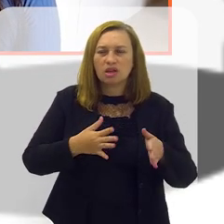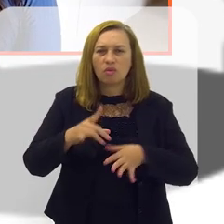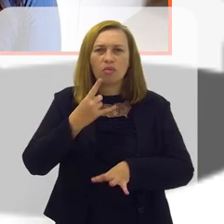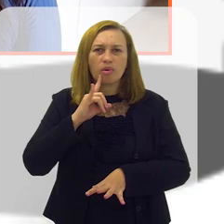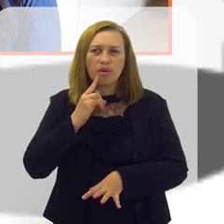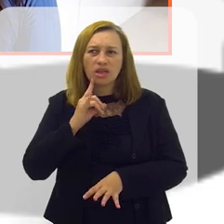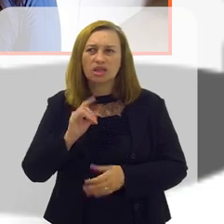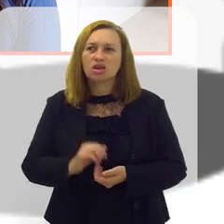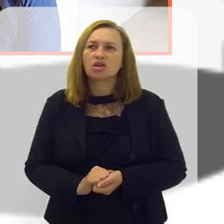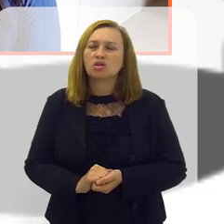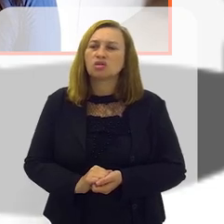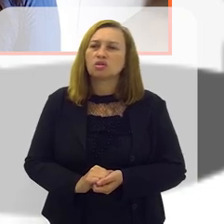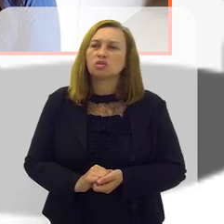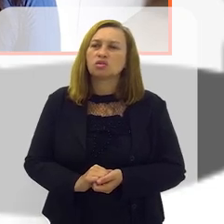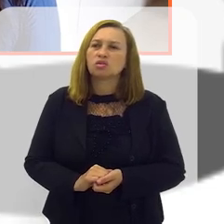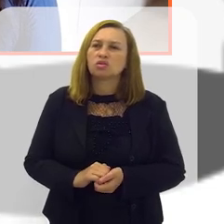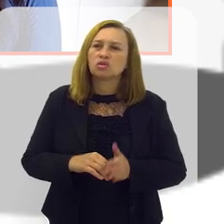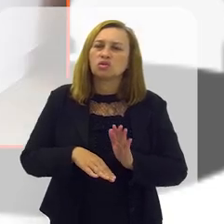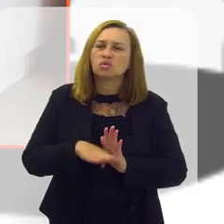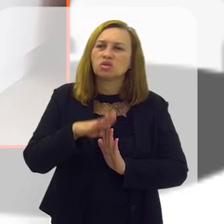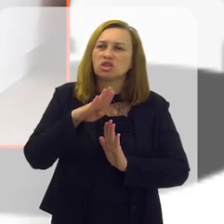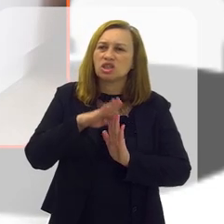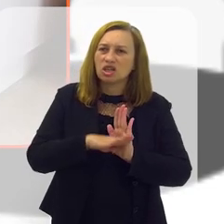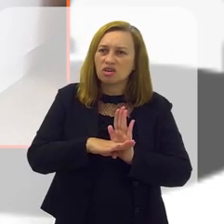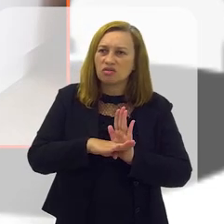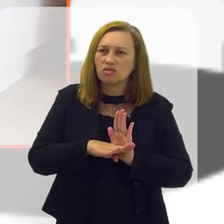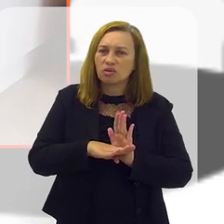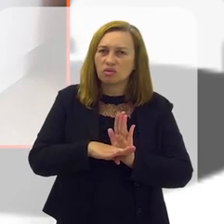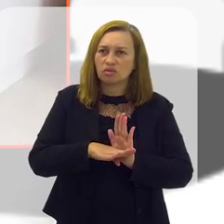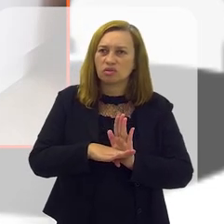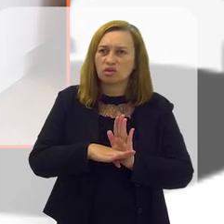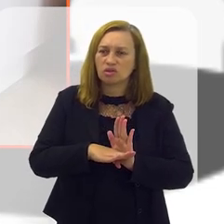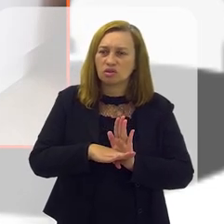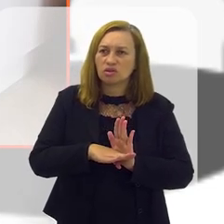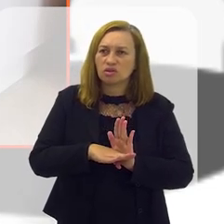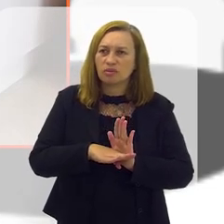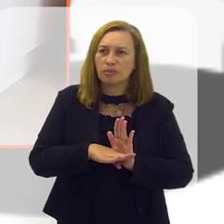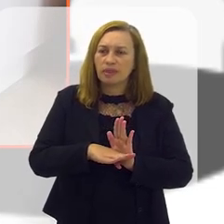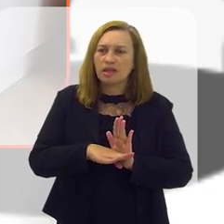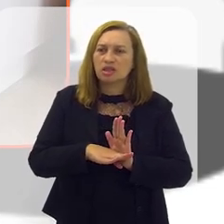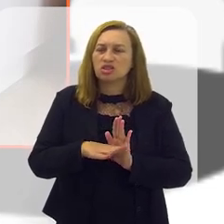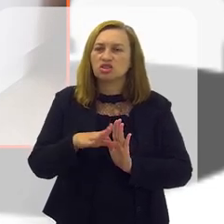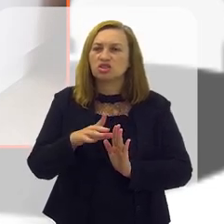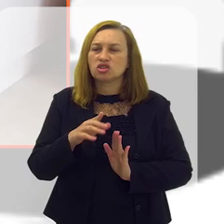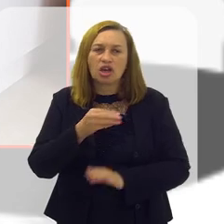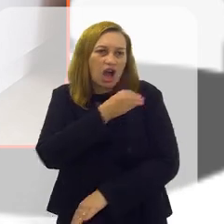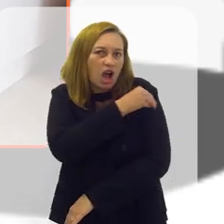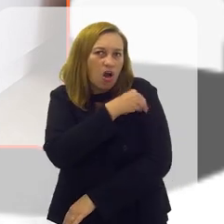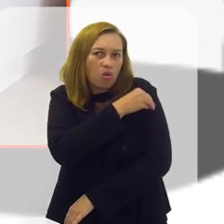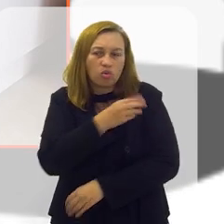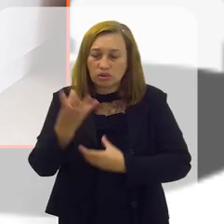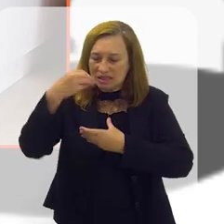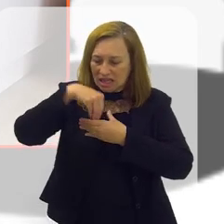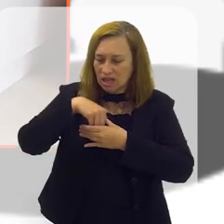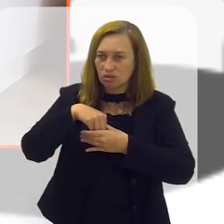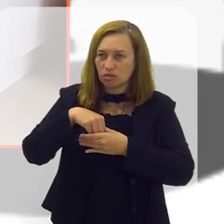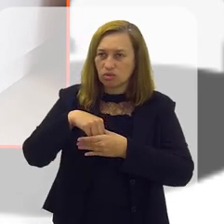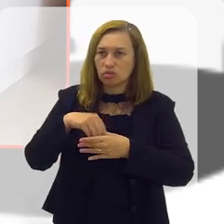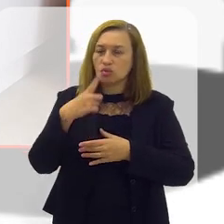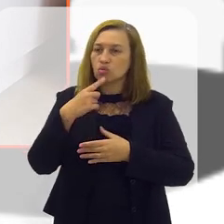bebedeira, o nível de intoxicação no sangue, que se chama alcoolemia, é